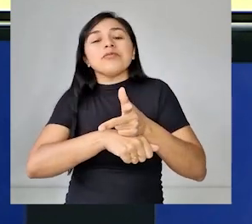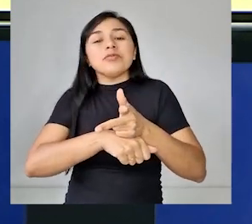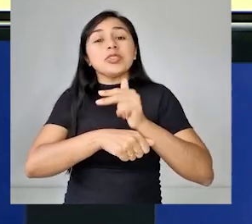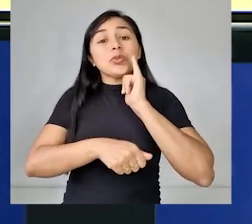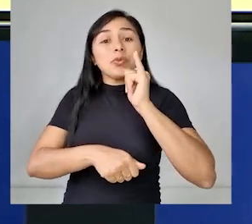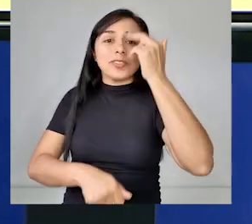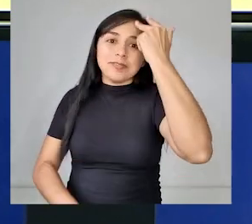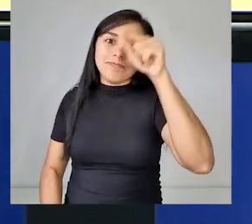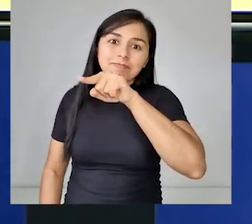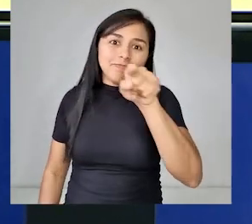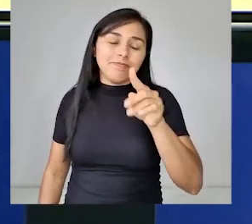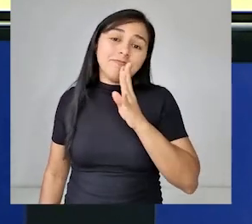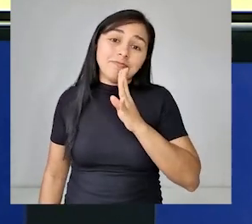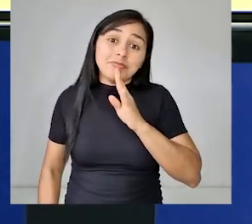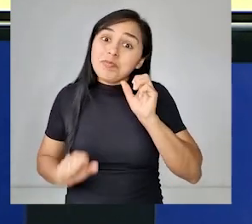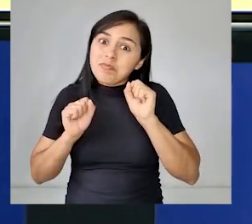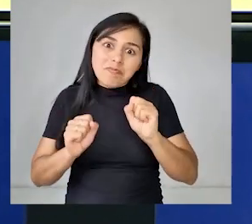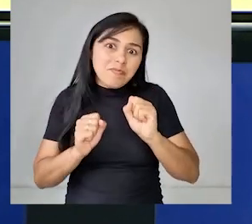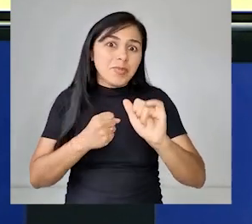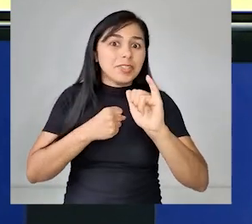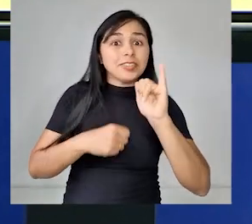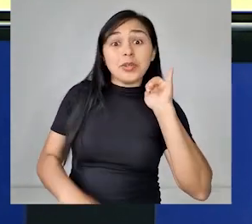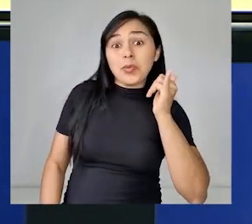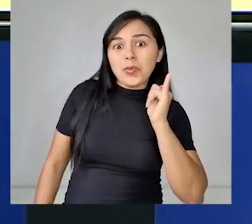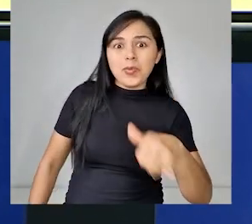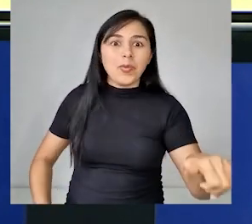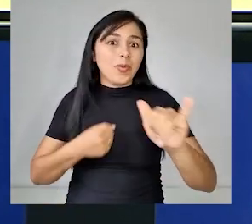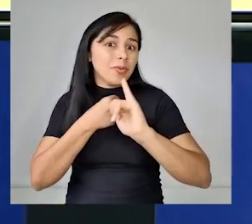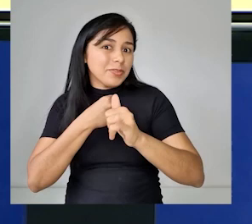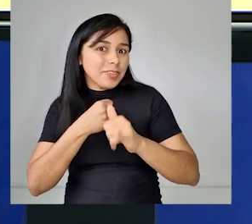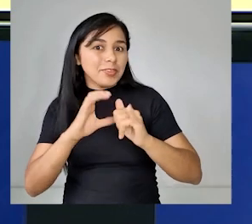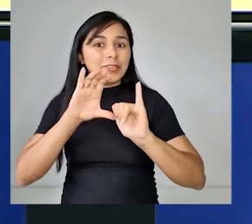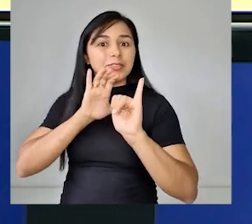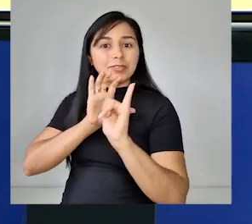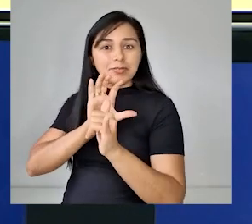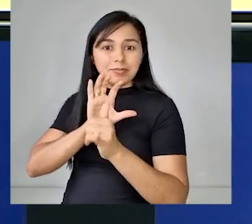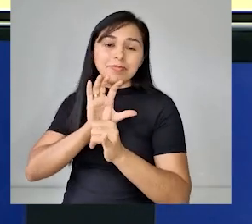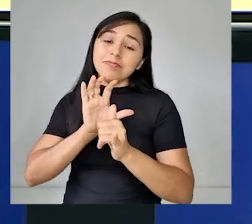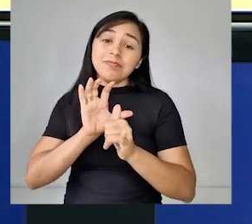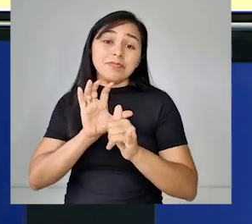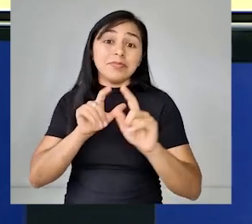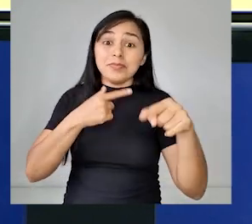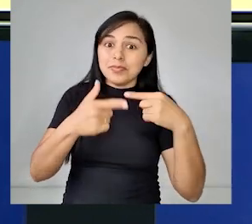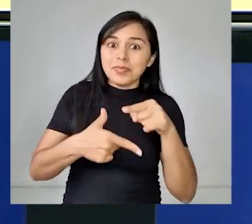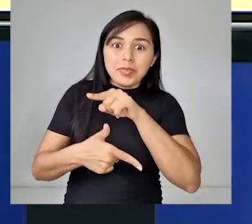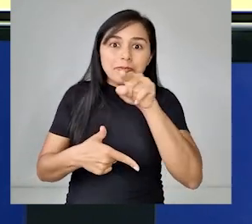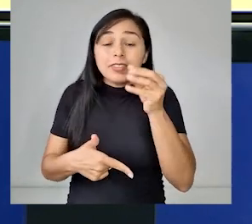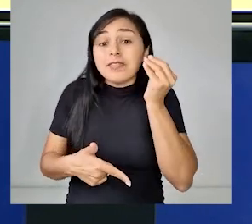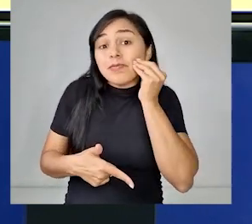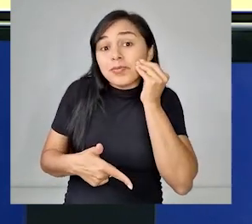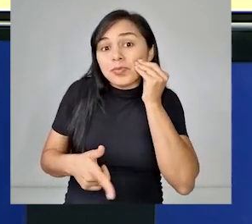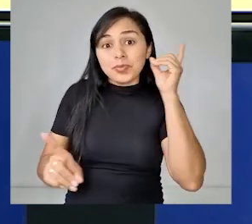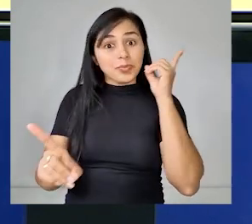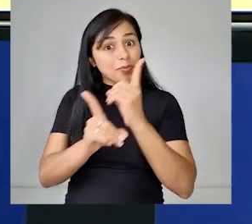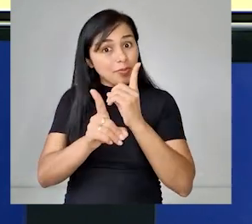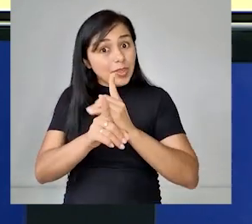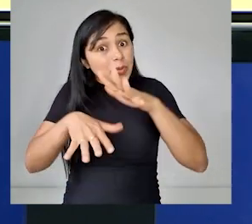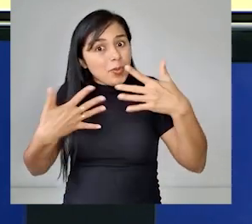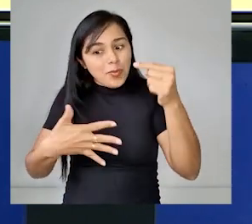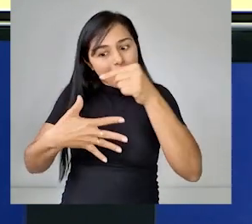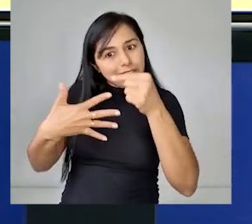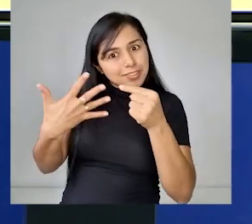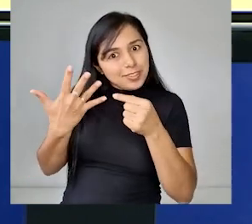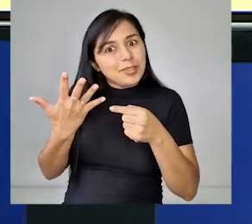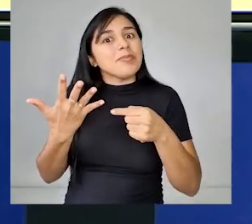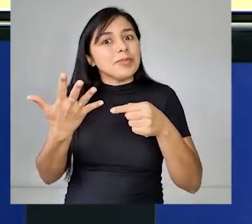você conhece. Pode ser um conto, uma crônica, uma fábula. Depois, tente identificar os elementos dessa narrativa: